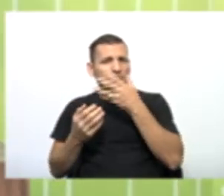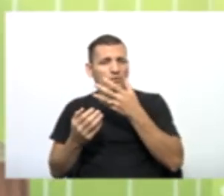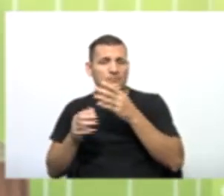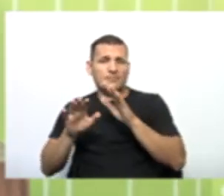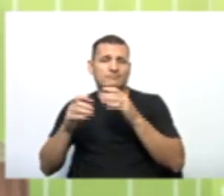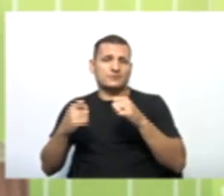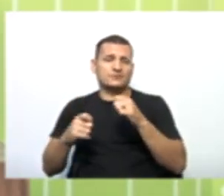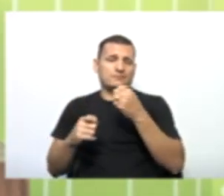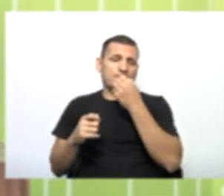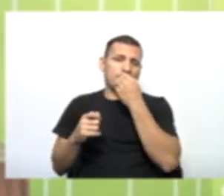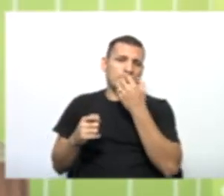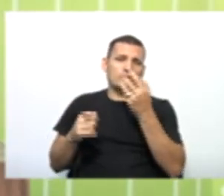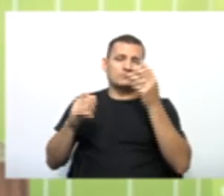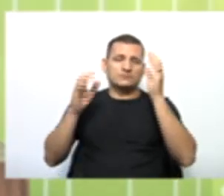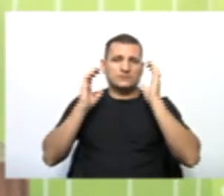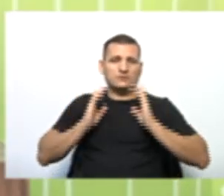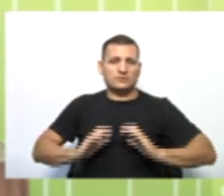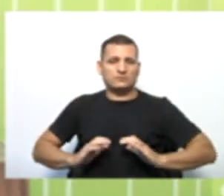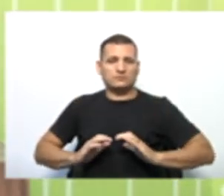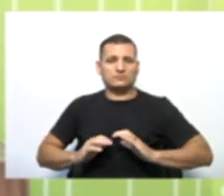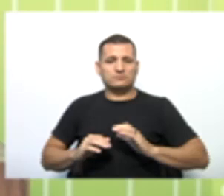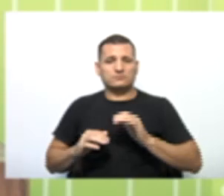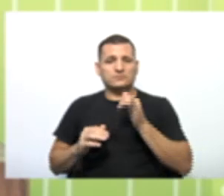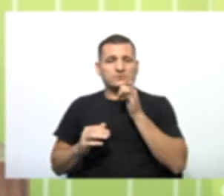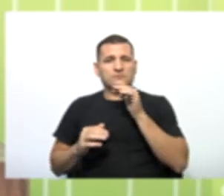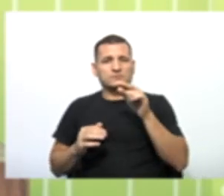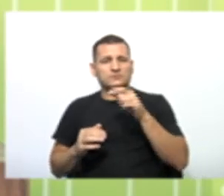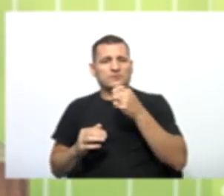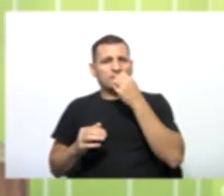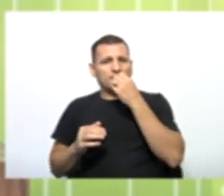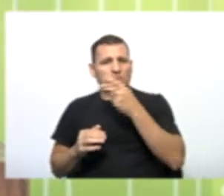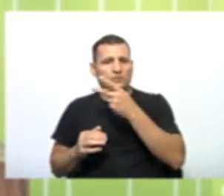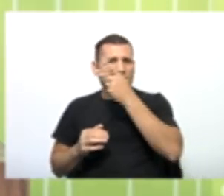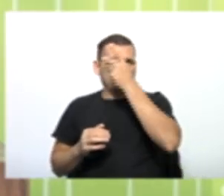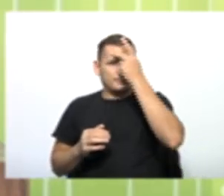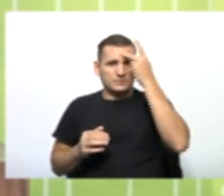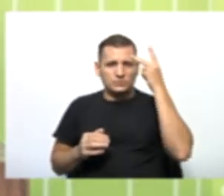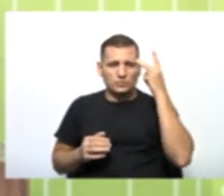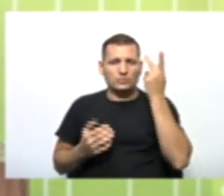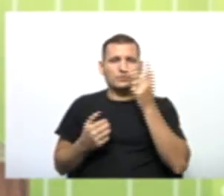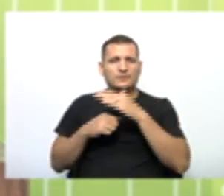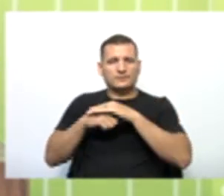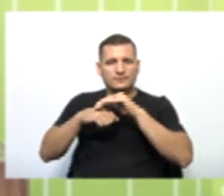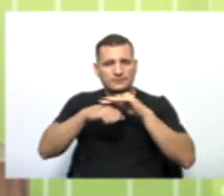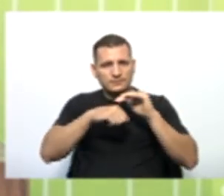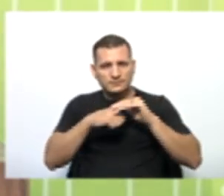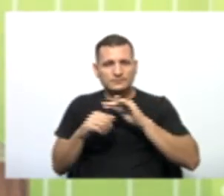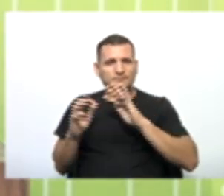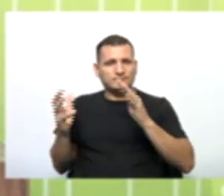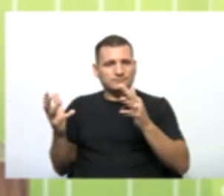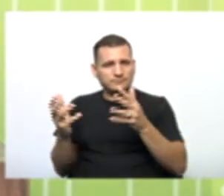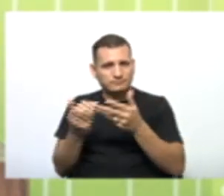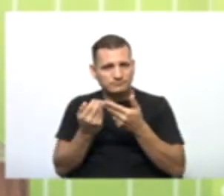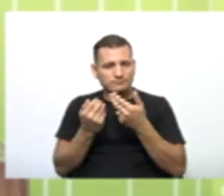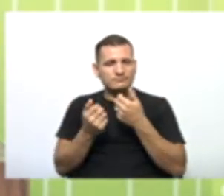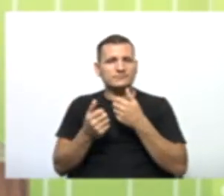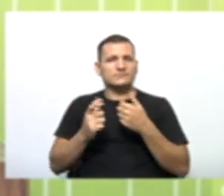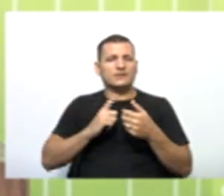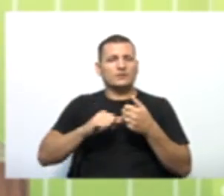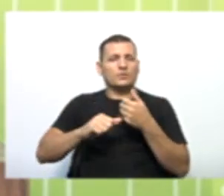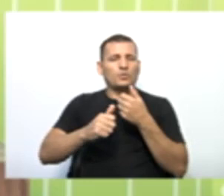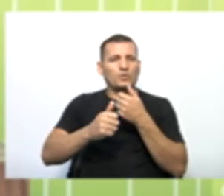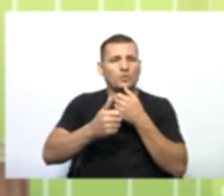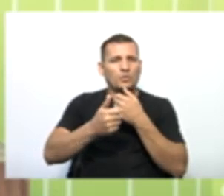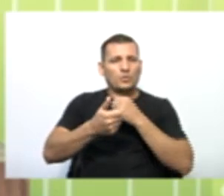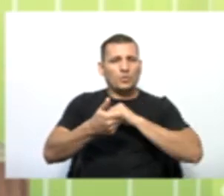bom cidadão. Se você é uma boa pessoa, que é boa, carinhosa com todo mundo, gentil, virtuosa, mas se